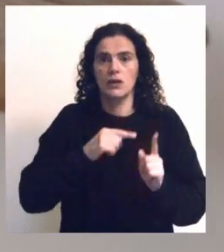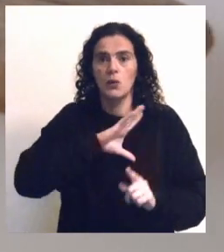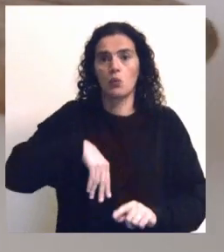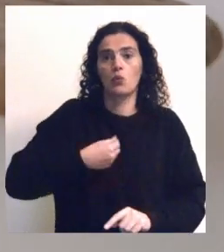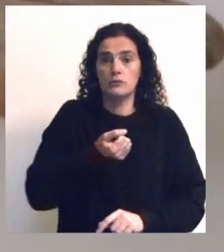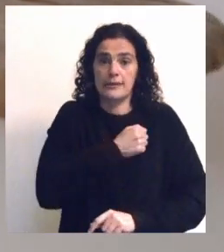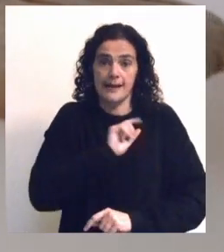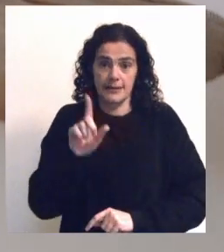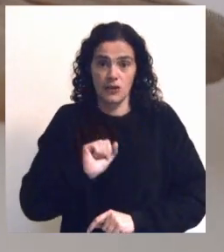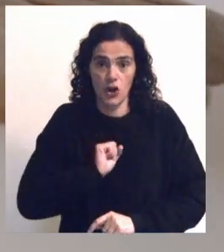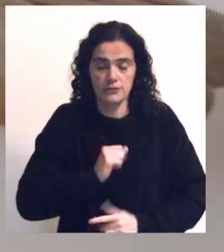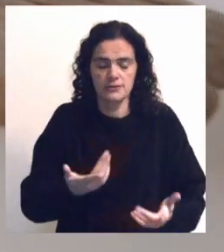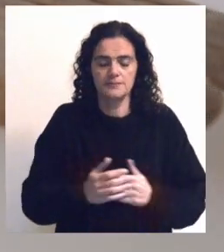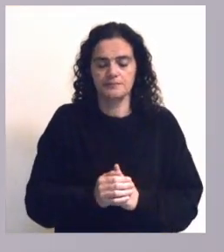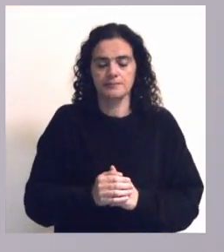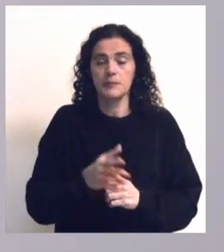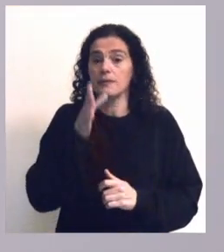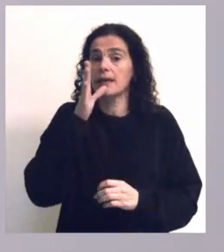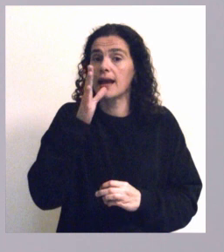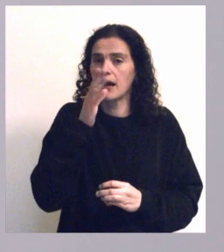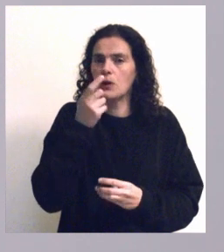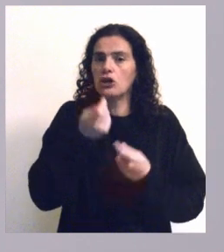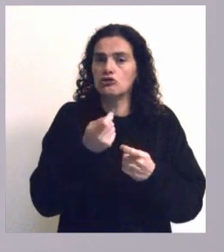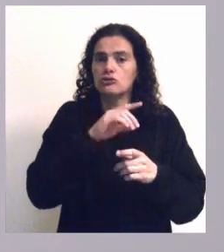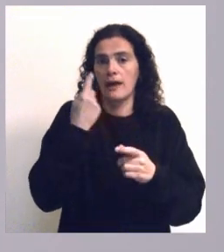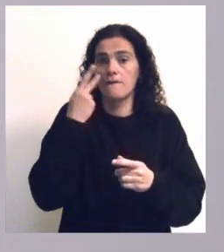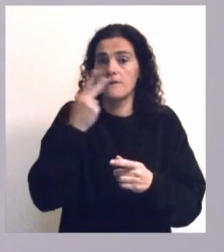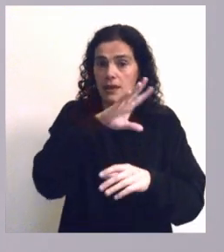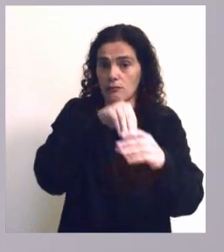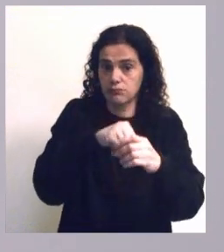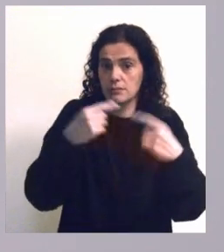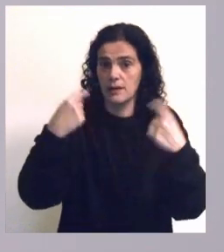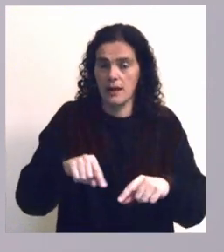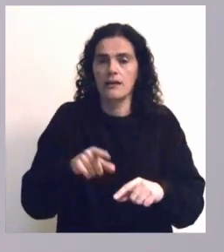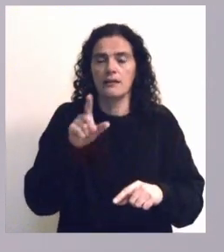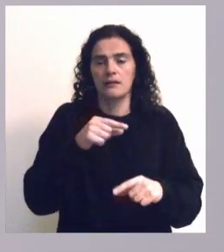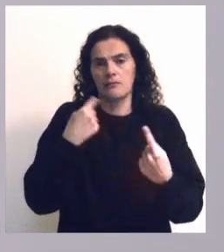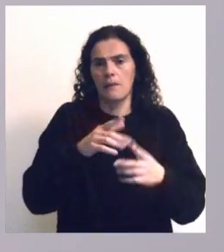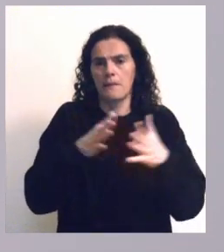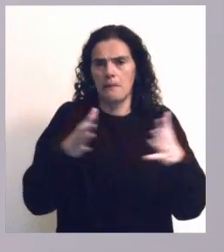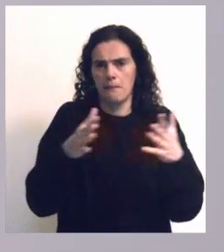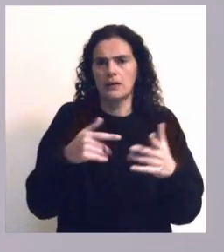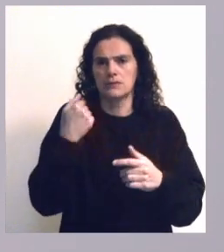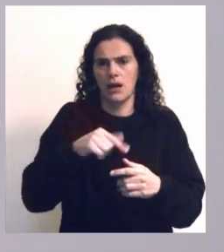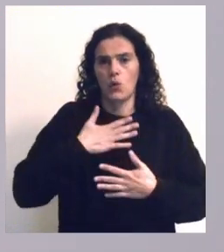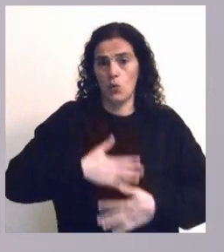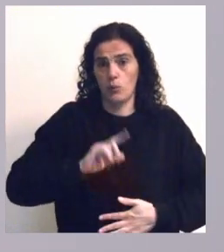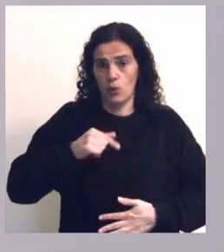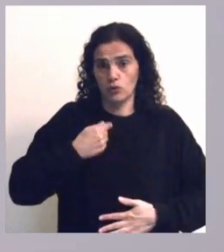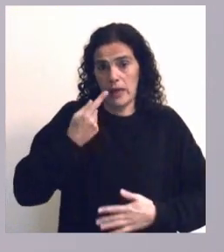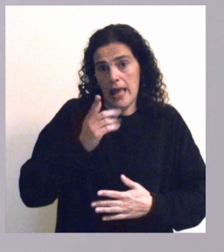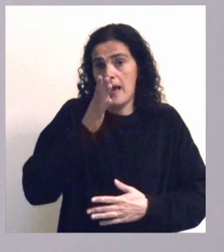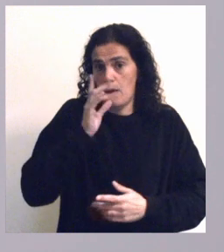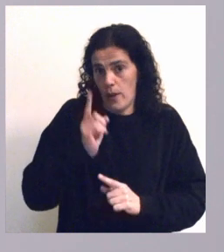casa, o mundo que é a nossa casa, a água que é uma parte integrante da vida e que constitui grande